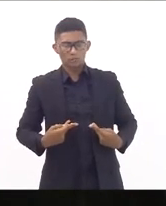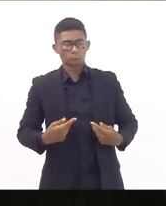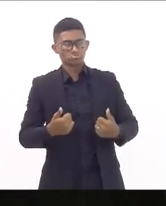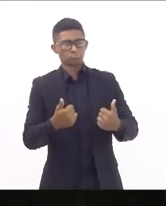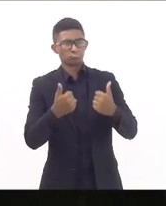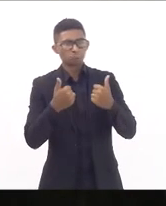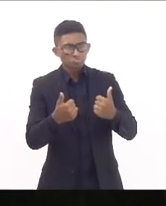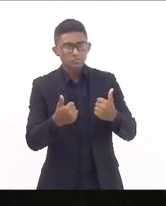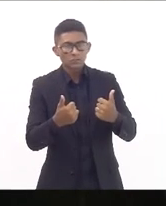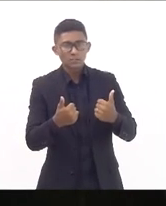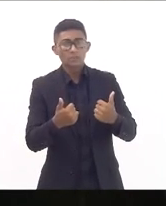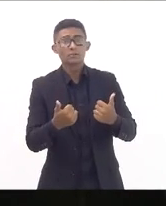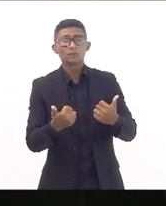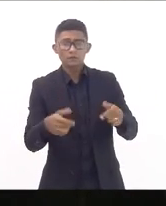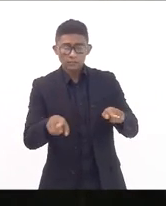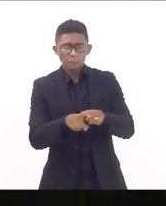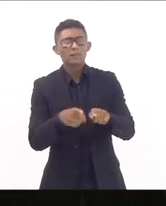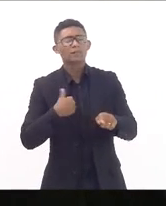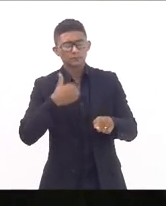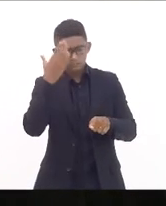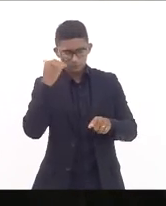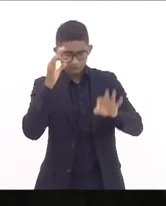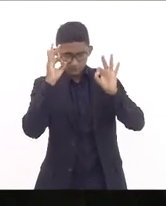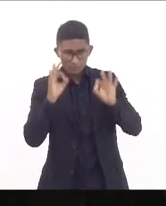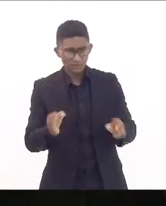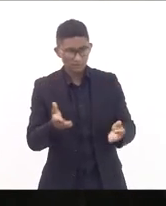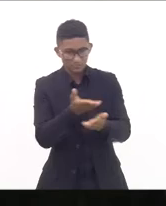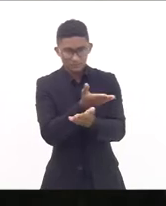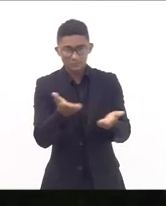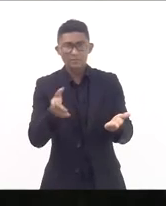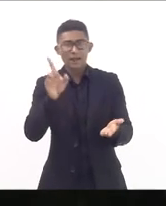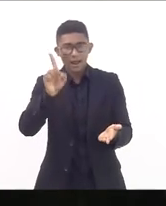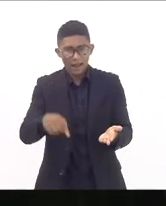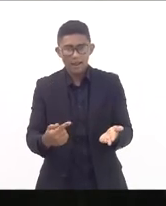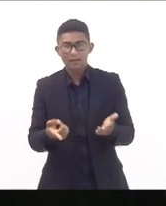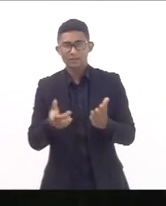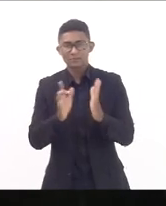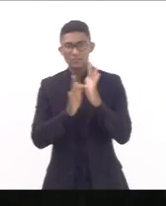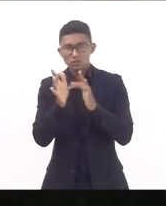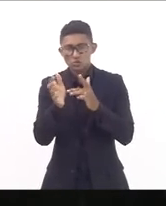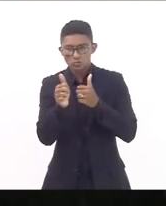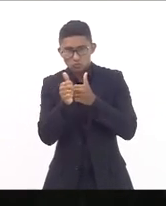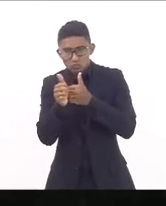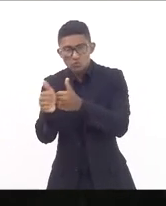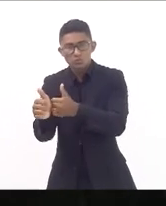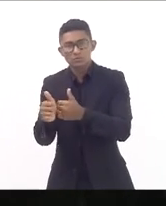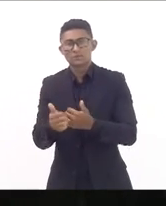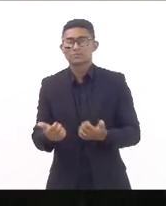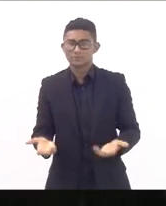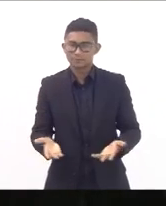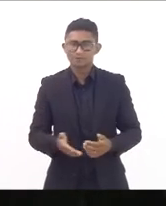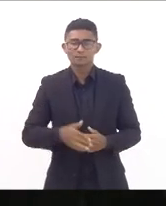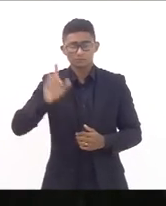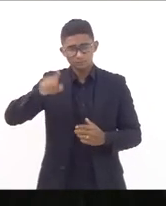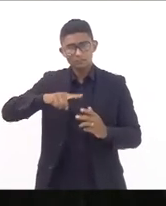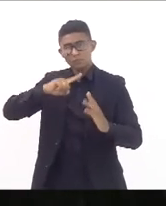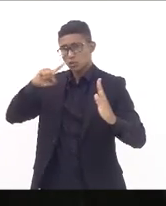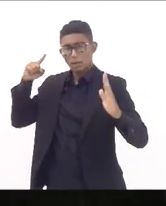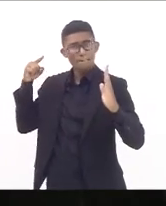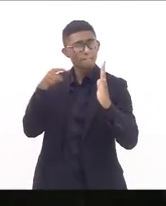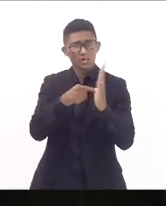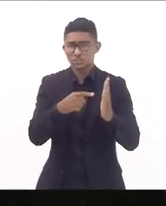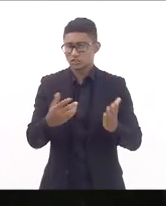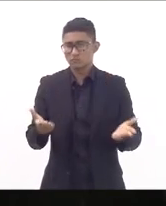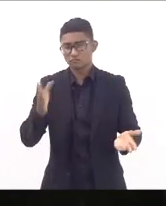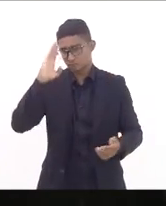que seja a cristandade. Né? Porque essa é a missão maior que veio, né? A mensagem